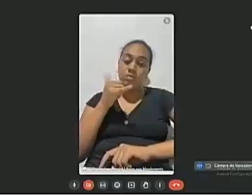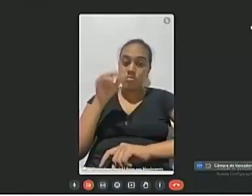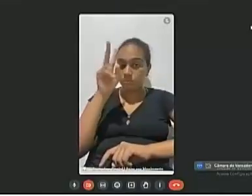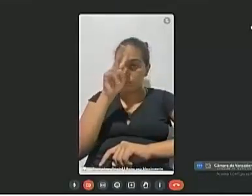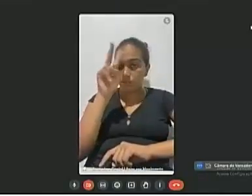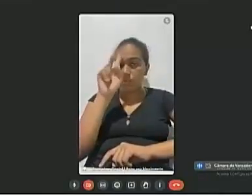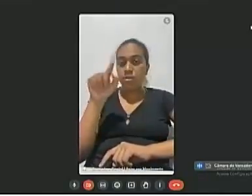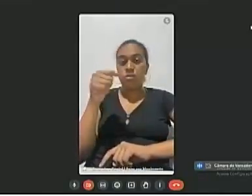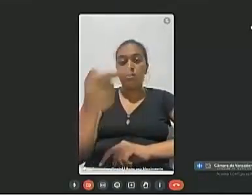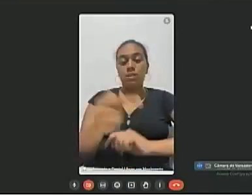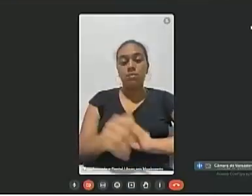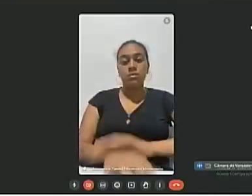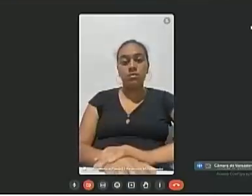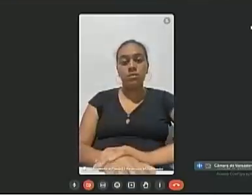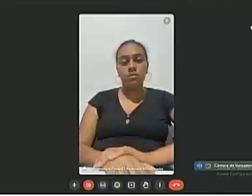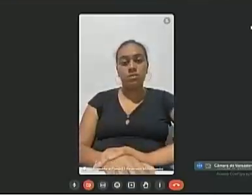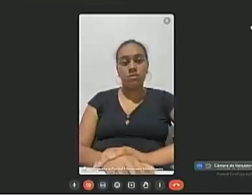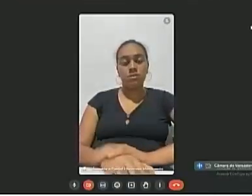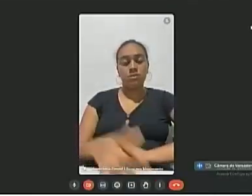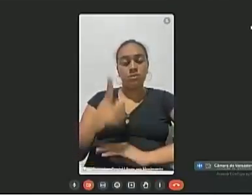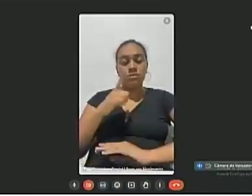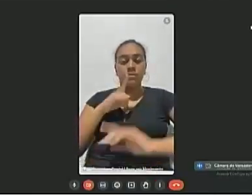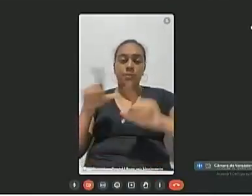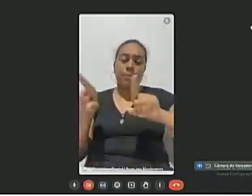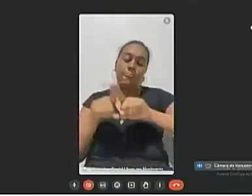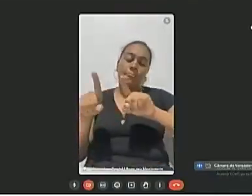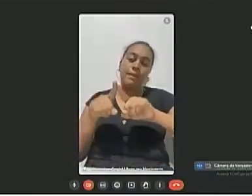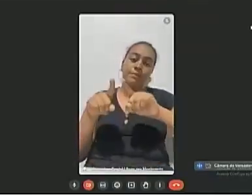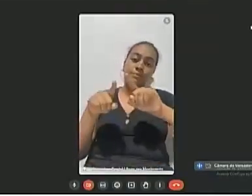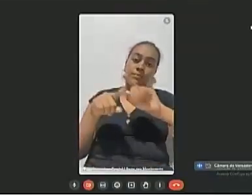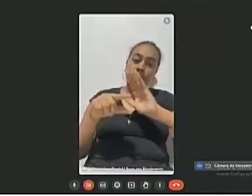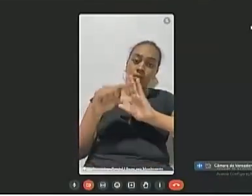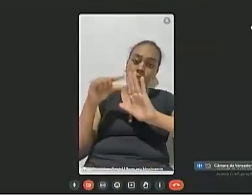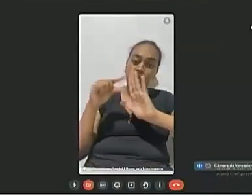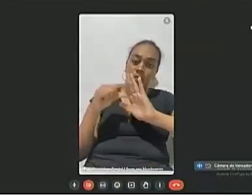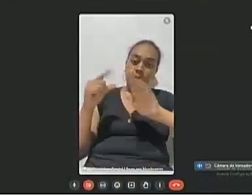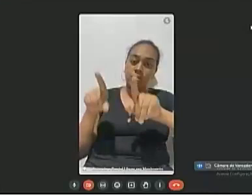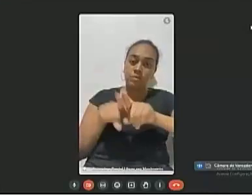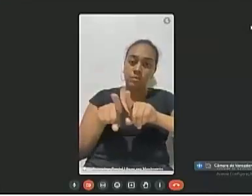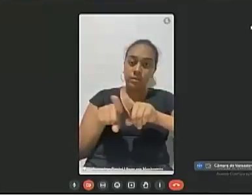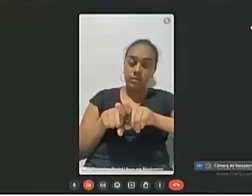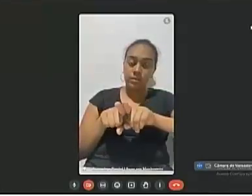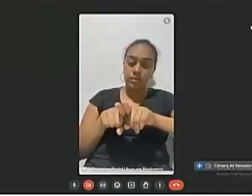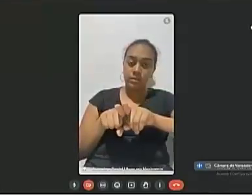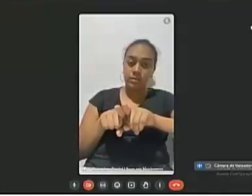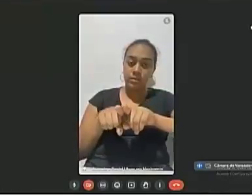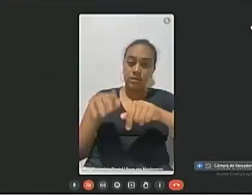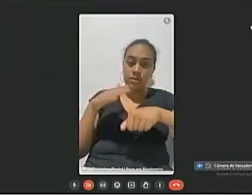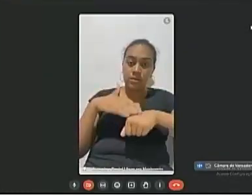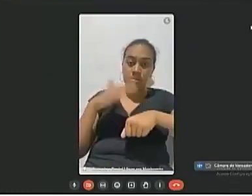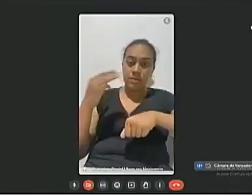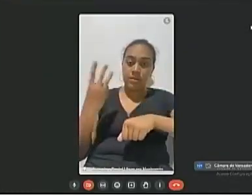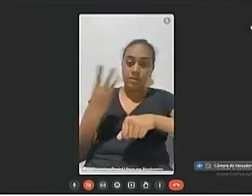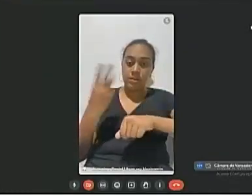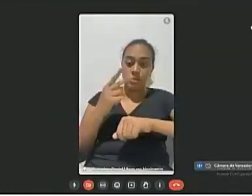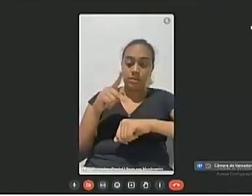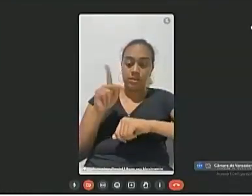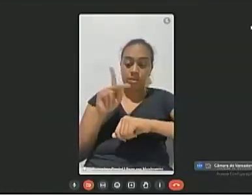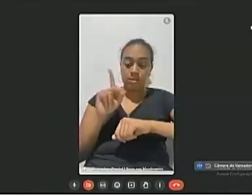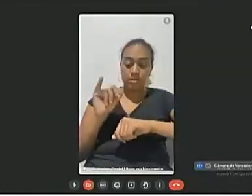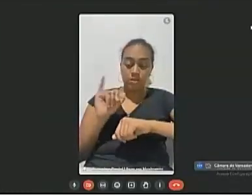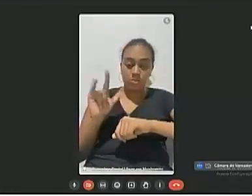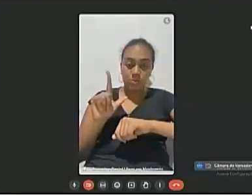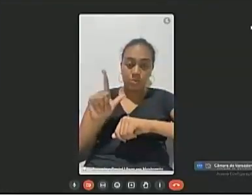vocês. Cabe mais um trecho de 3,6 km na colônia Coronel Amazonas e mais 3,6 km ali em Porto